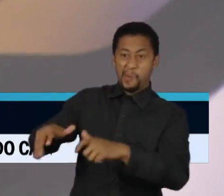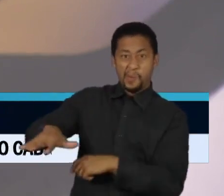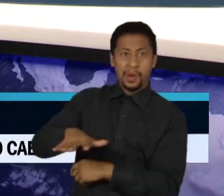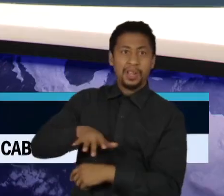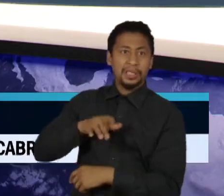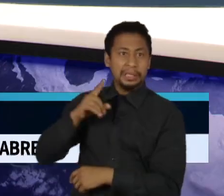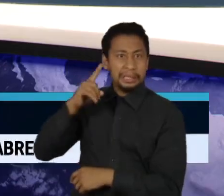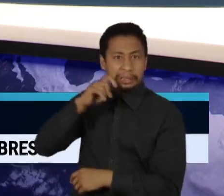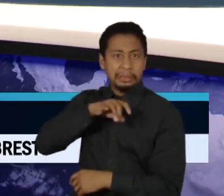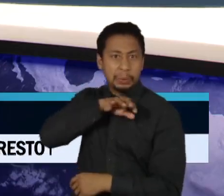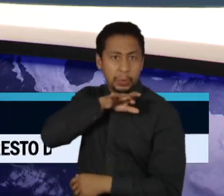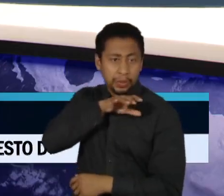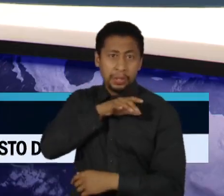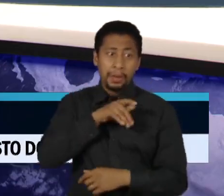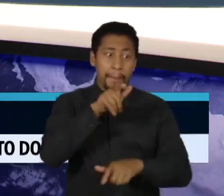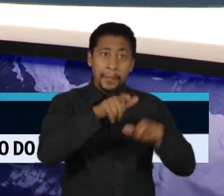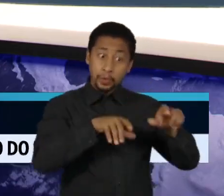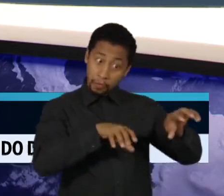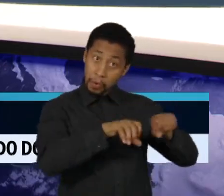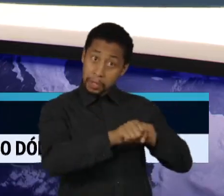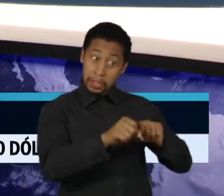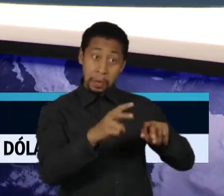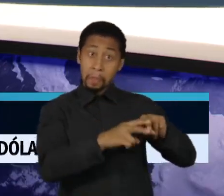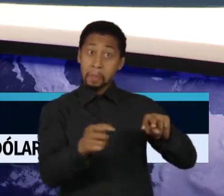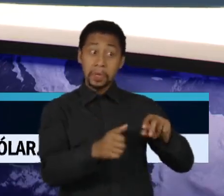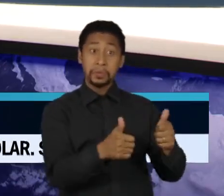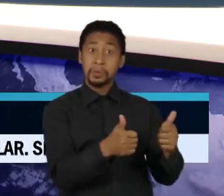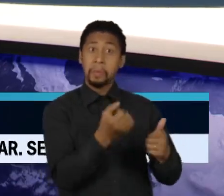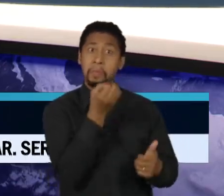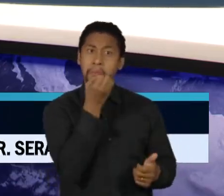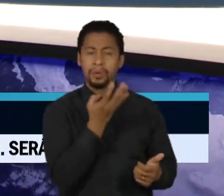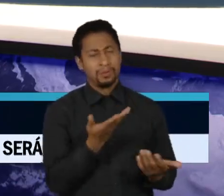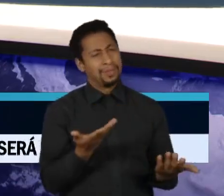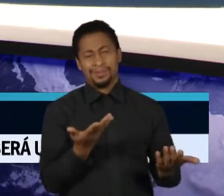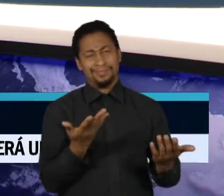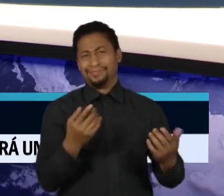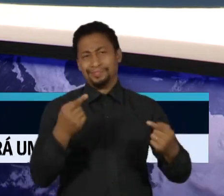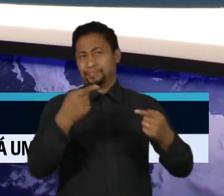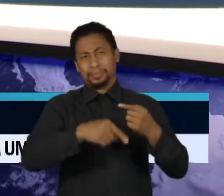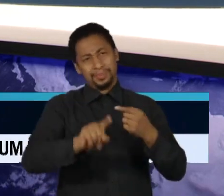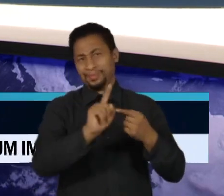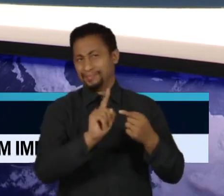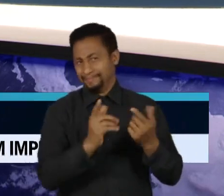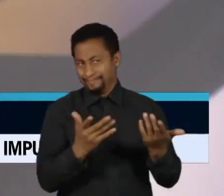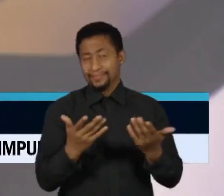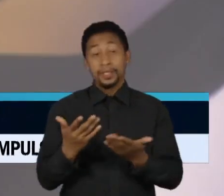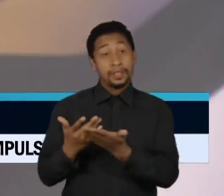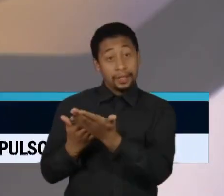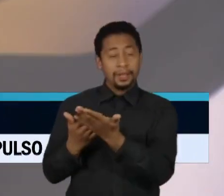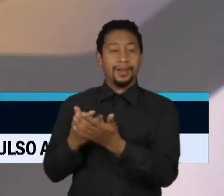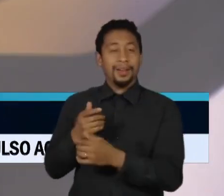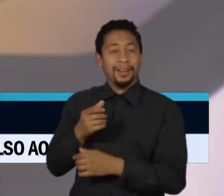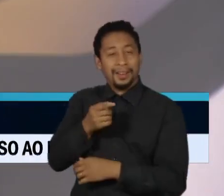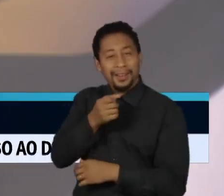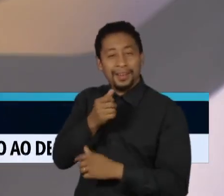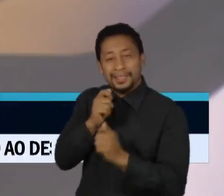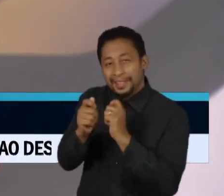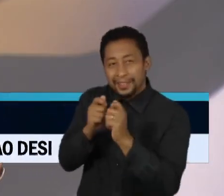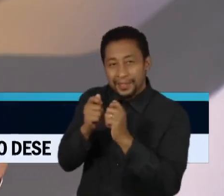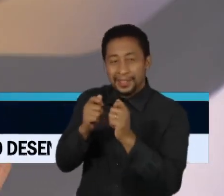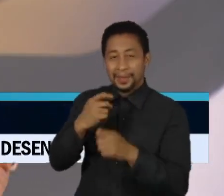realidade social e, sobretudo, carcerária. Então, há uma equalização e, como disse o jurista Pier Paolo Bottini, há